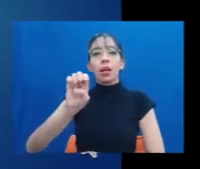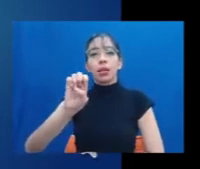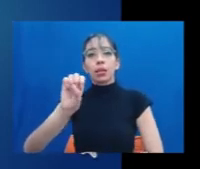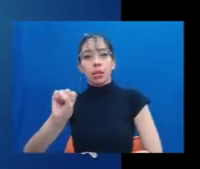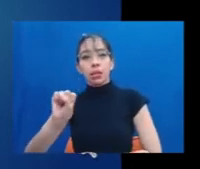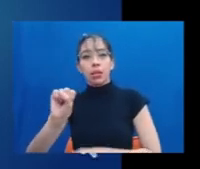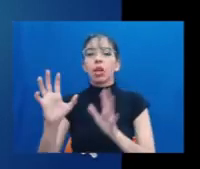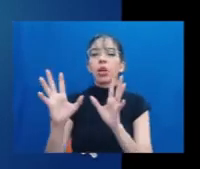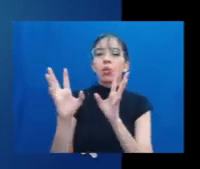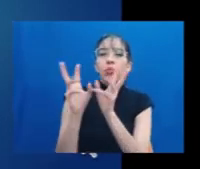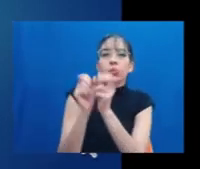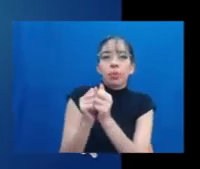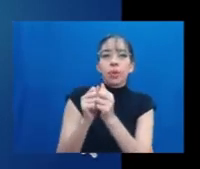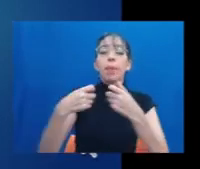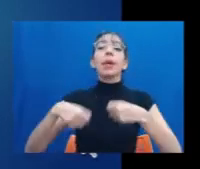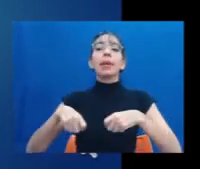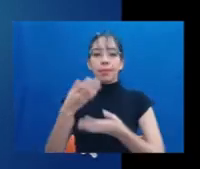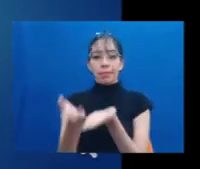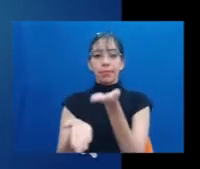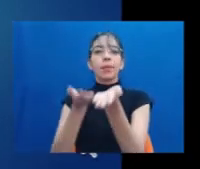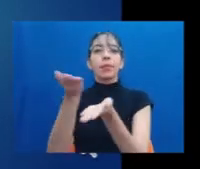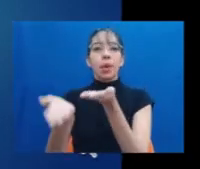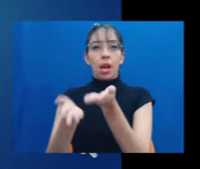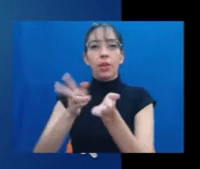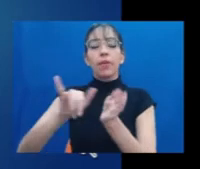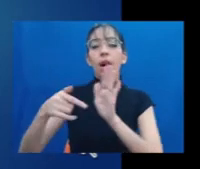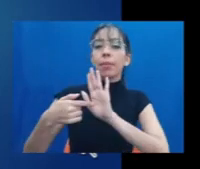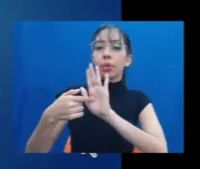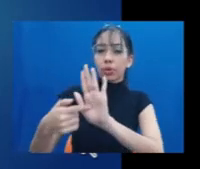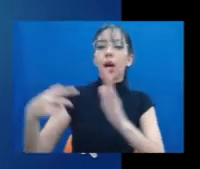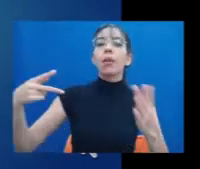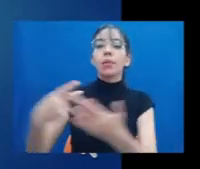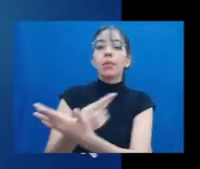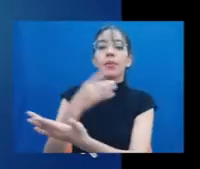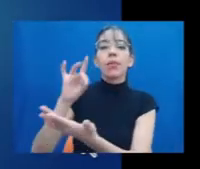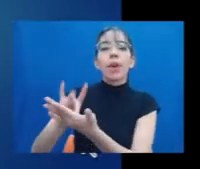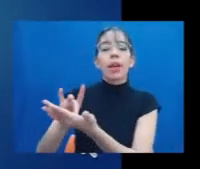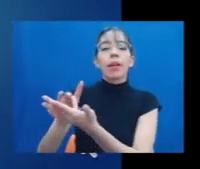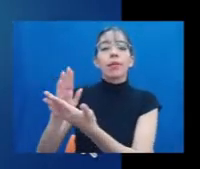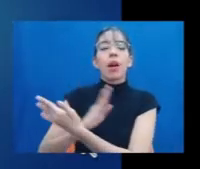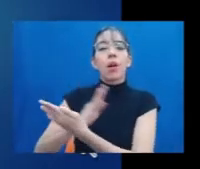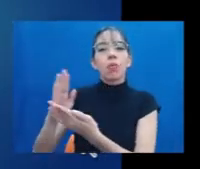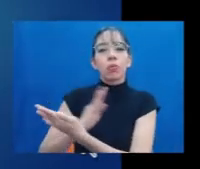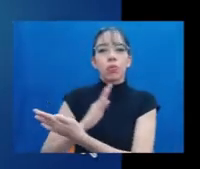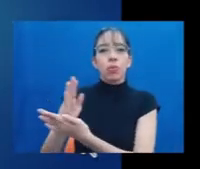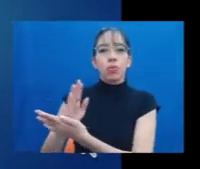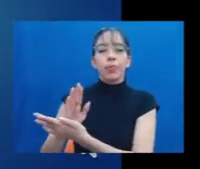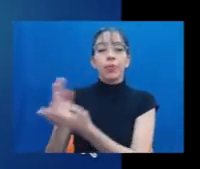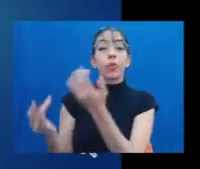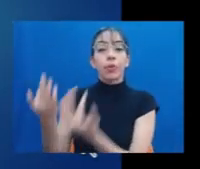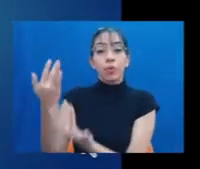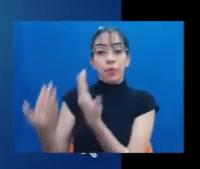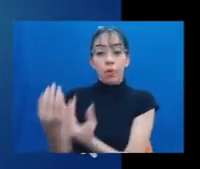muita cautela. Eu vou apresentar para vocês alguns casos reais e tem um muito contundente que foi na manipulação